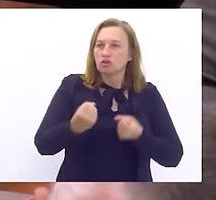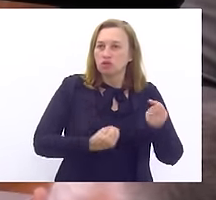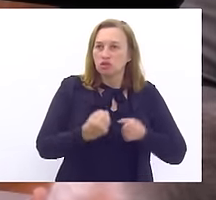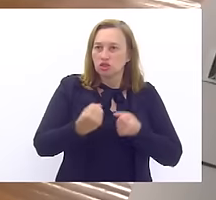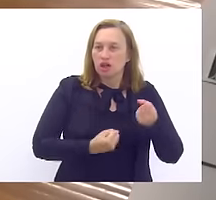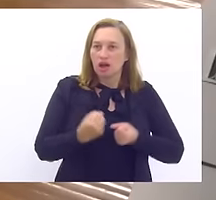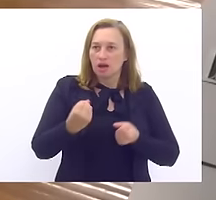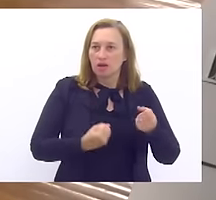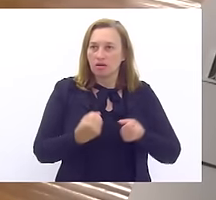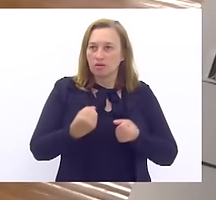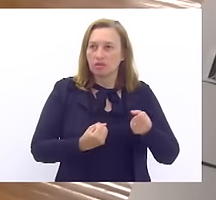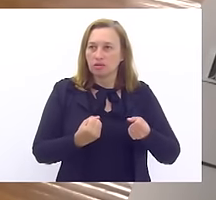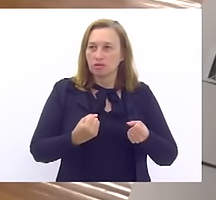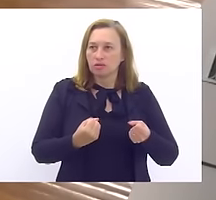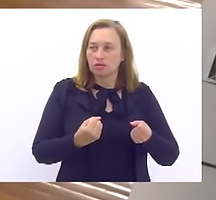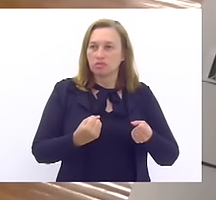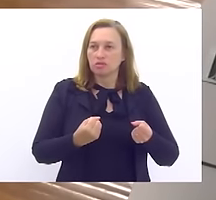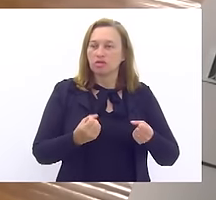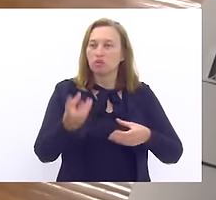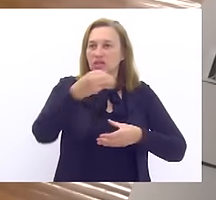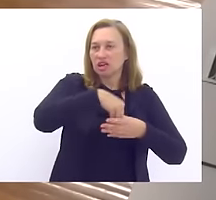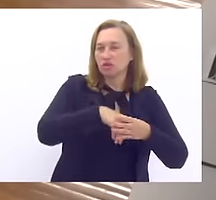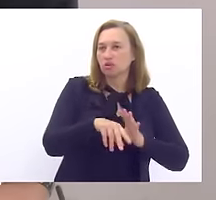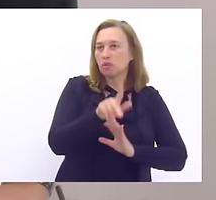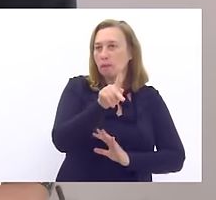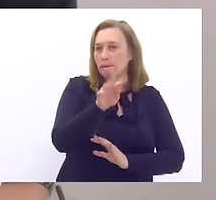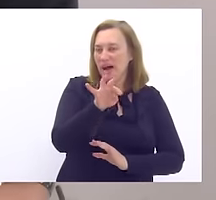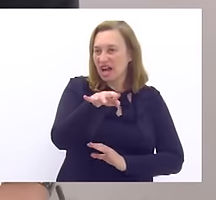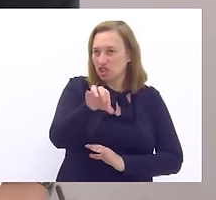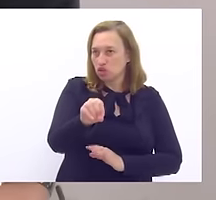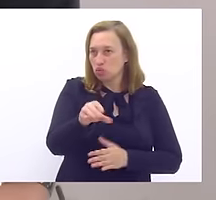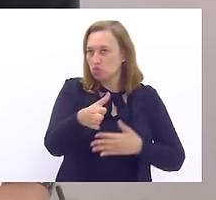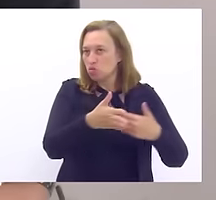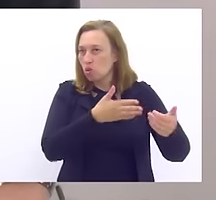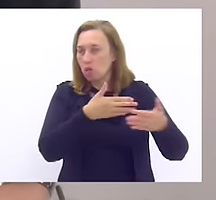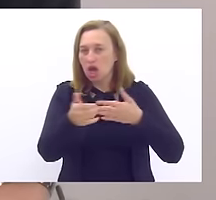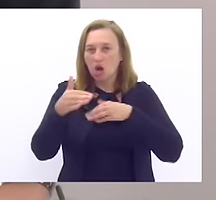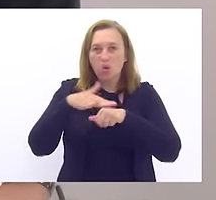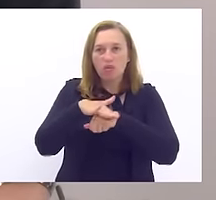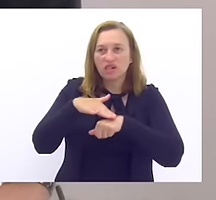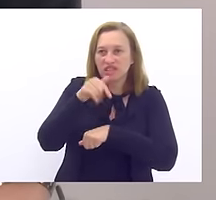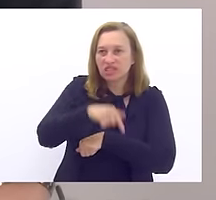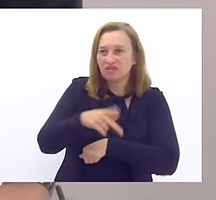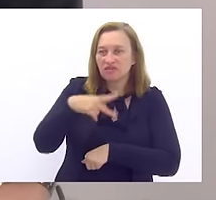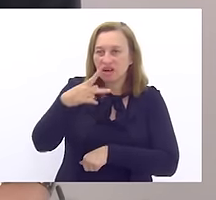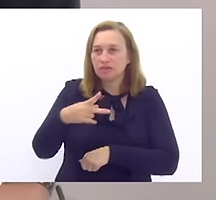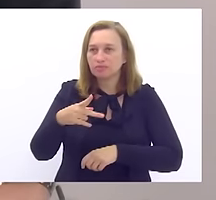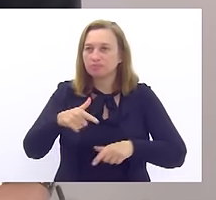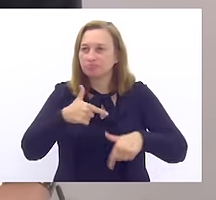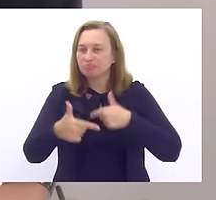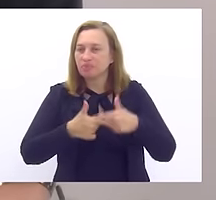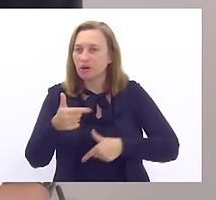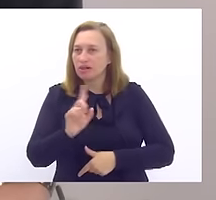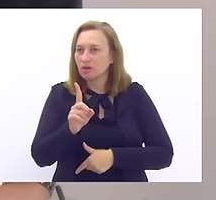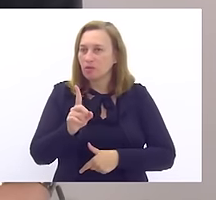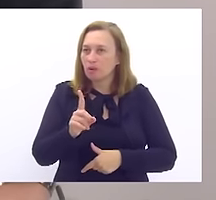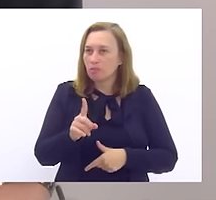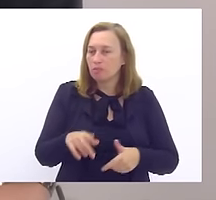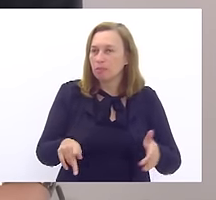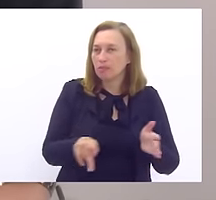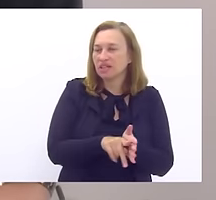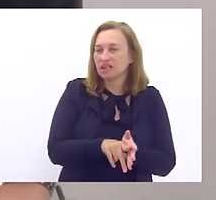dos veículos que estão cautela dos sim dizendo que as operações não são do de